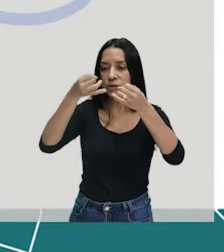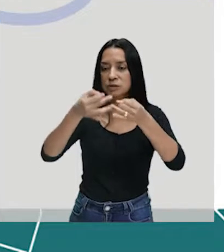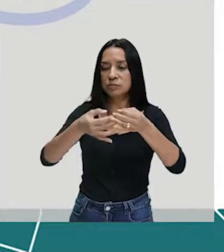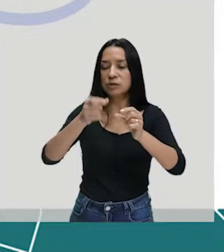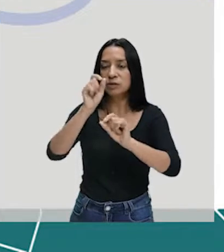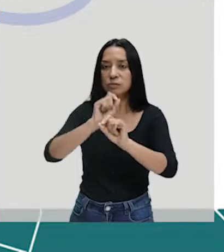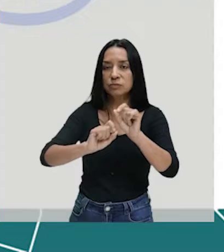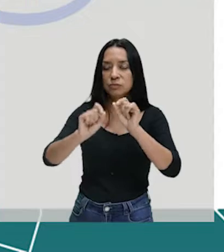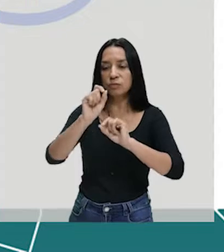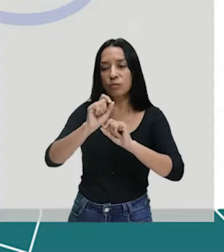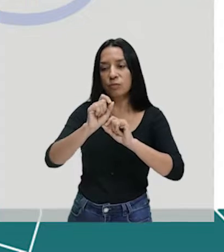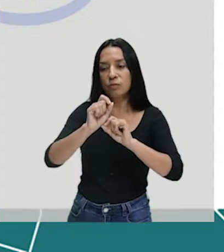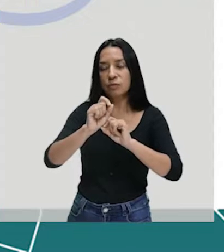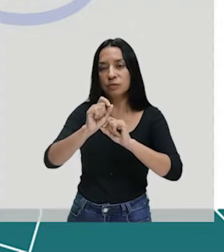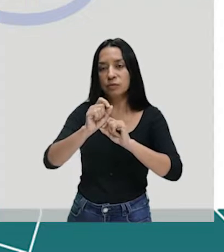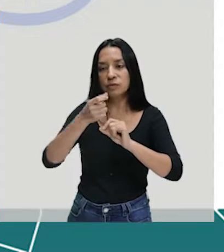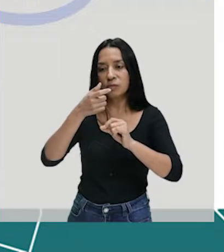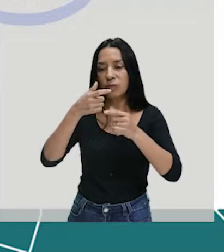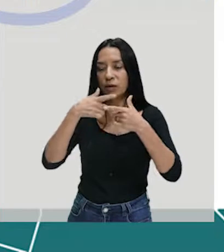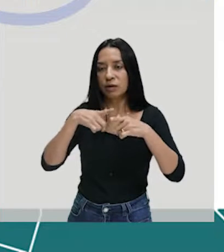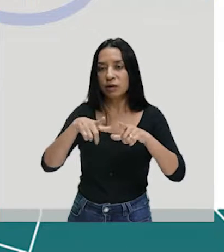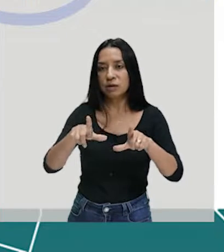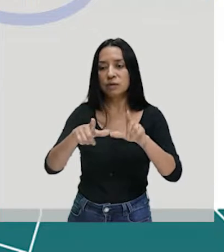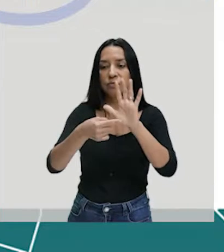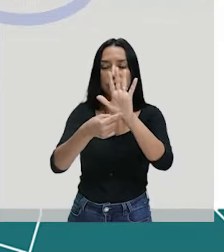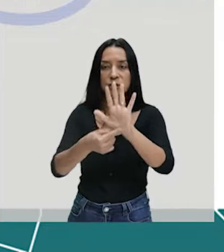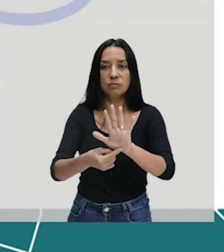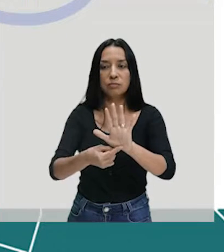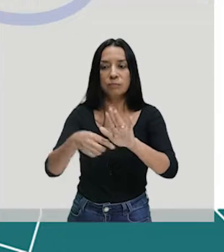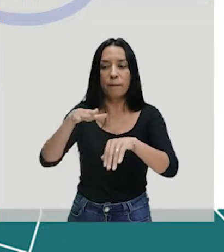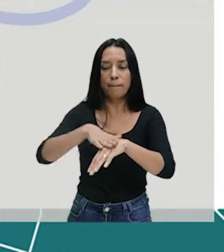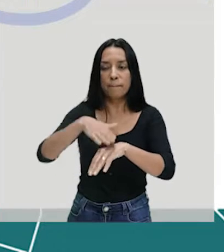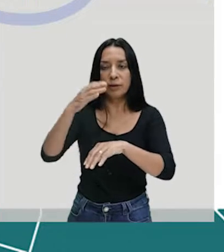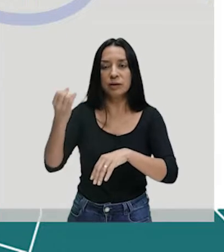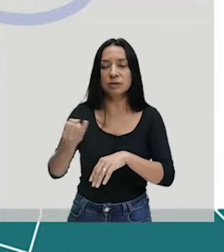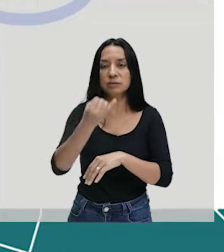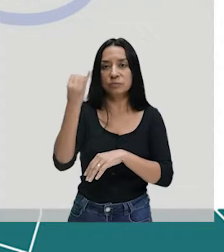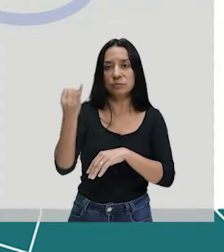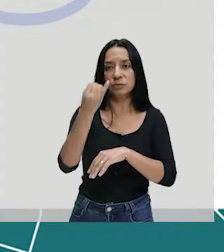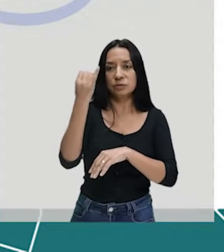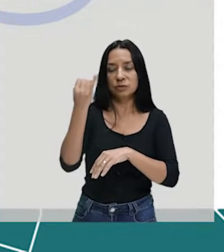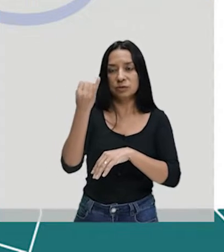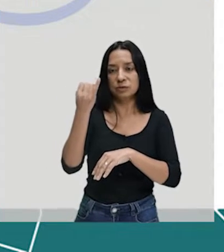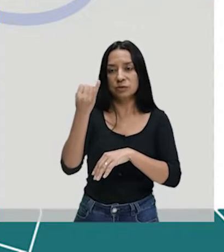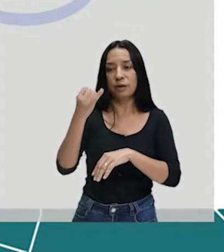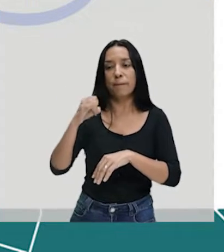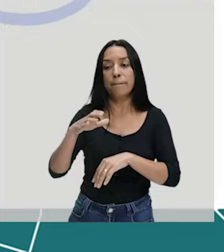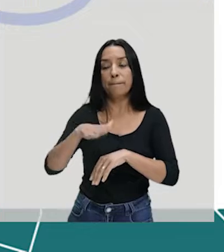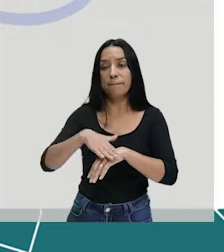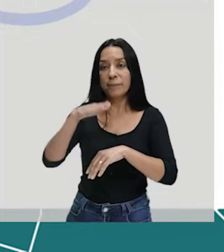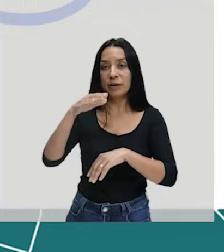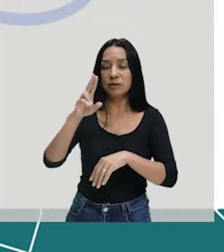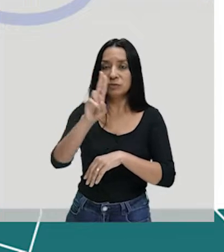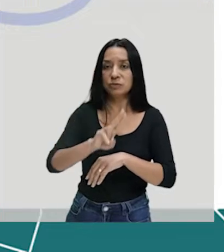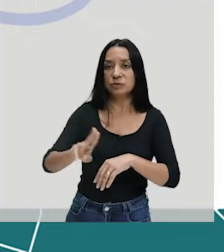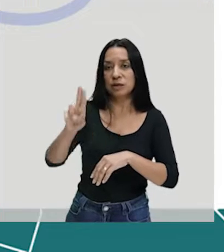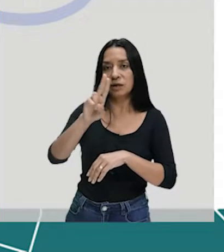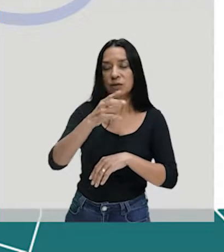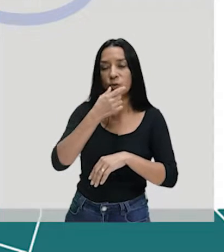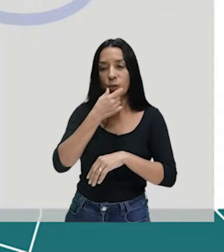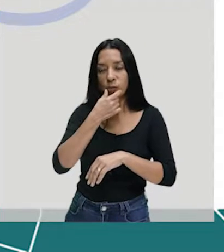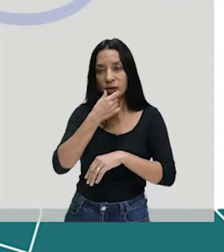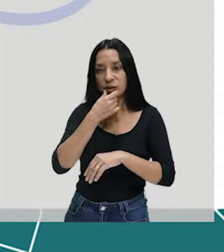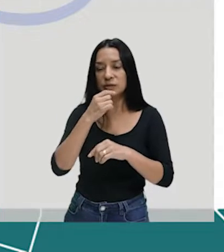sobre a um idioma que se demonstra mais importante que se demonstra mais útil o inglês por exemplo